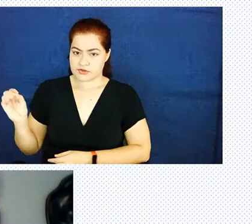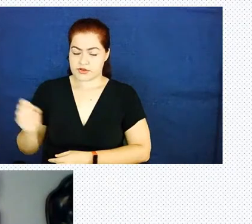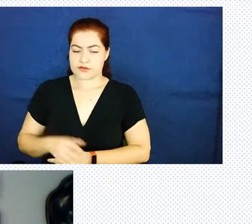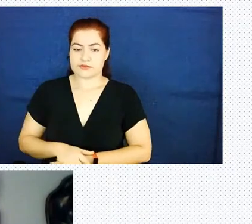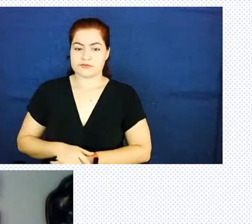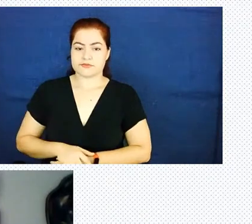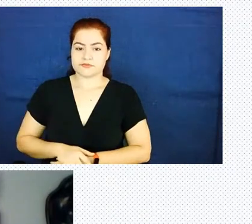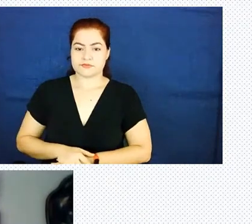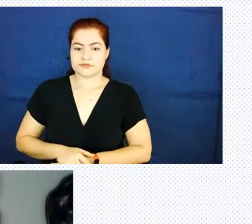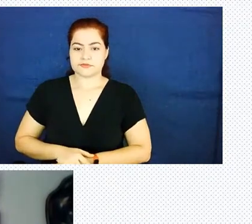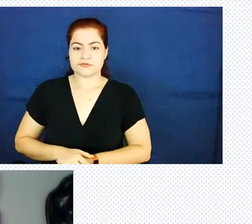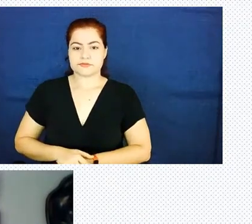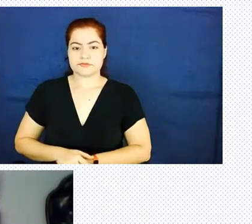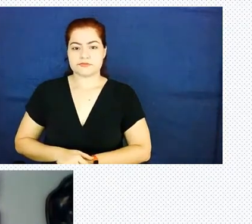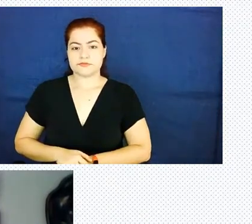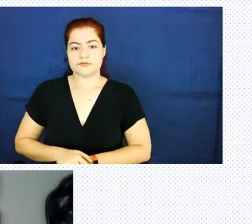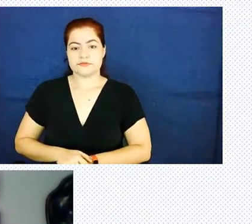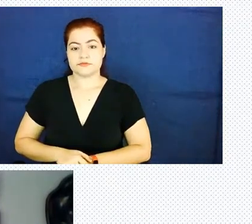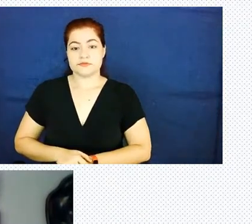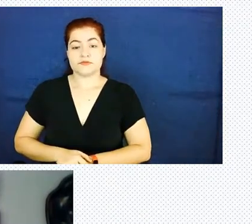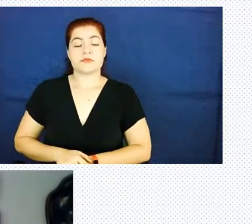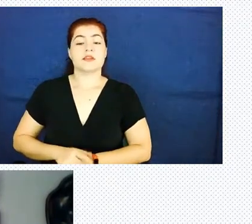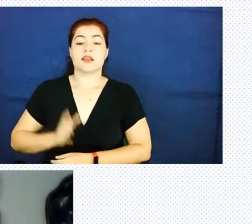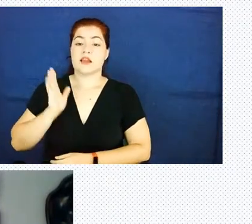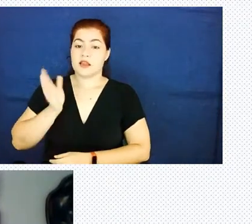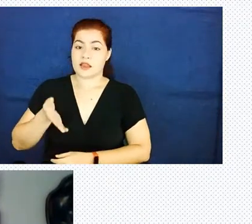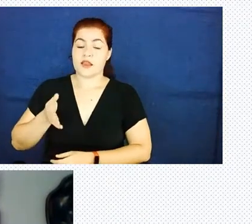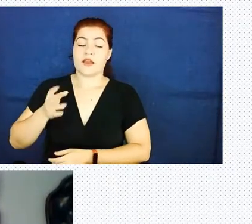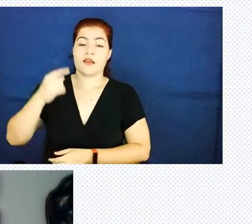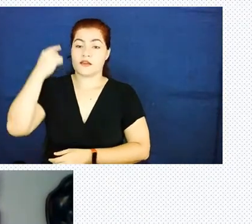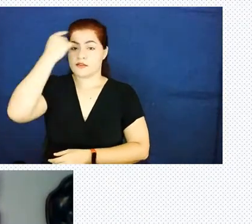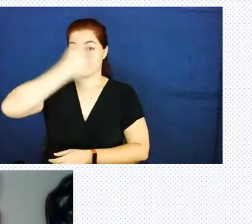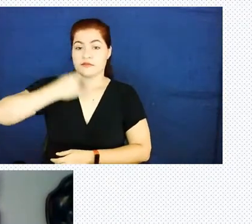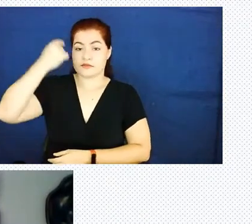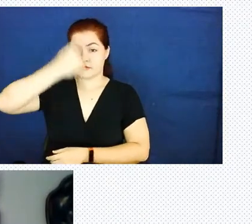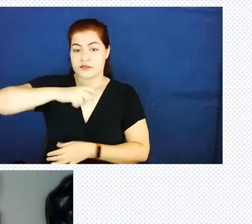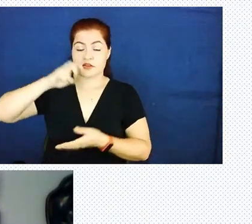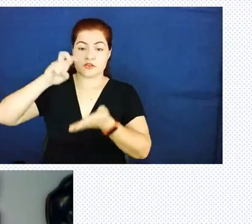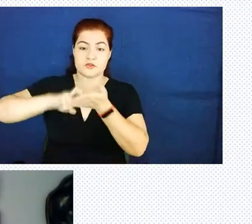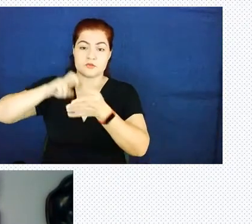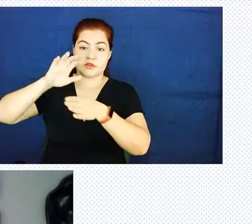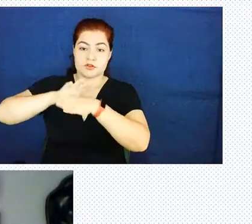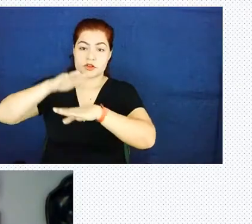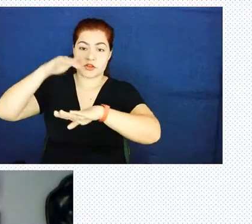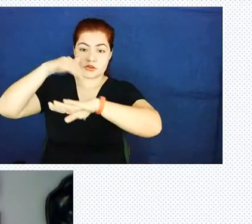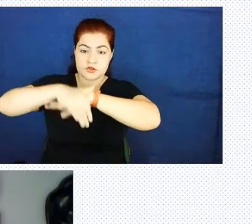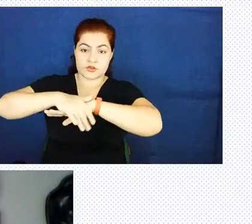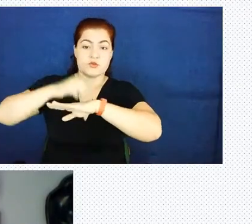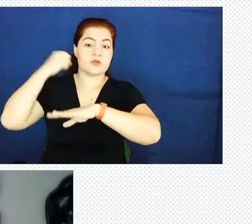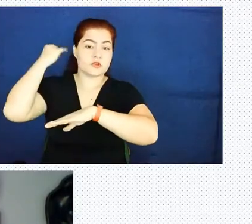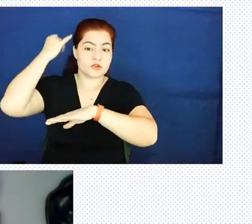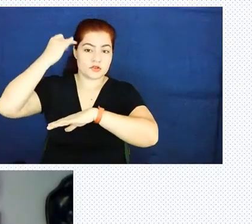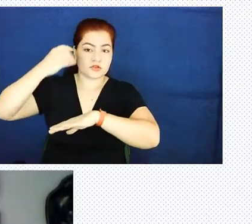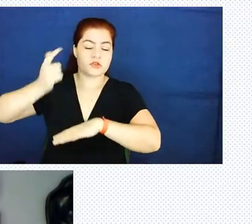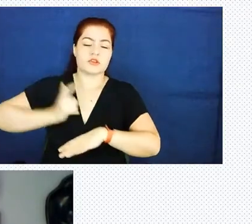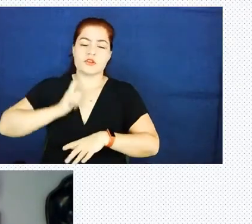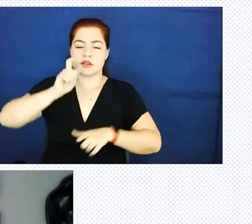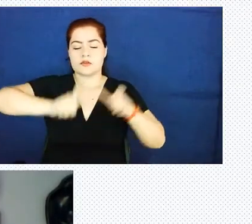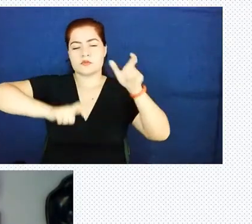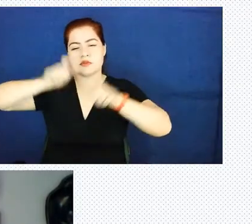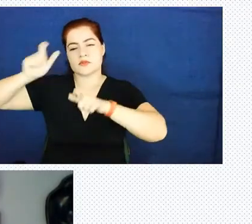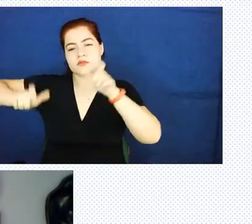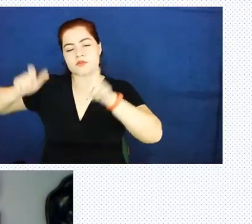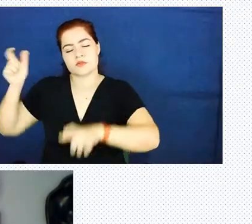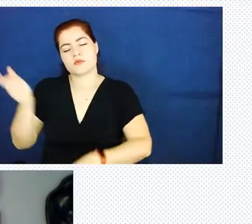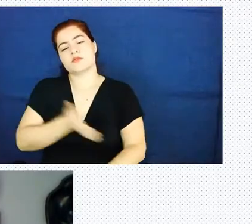9700, funcionando agora 24 horas por dia. Corações amigos que se enlaçam,